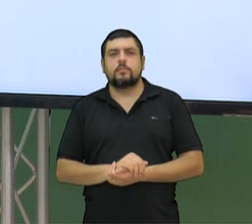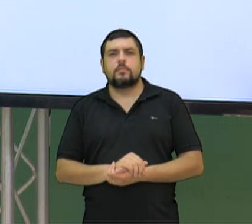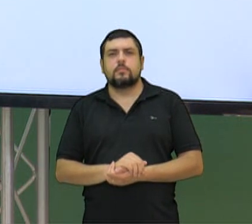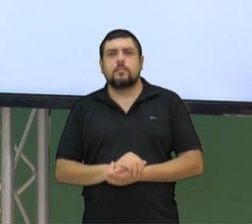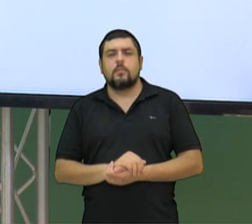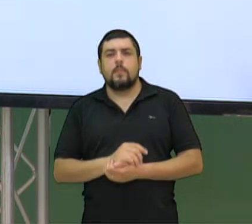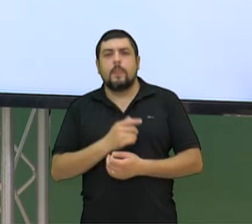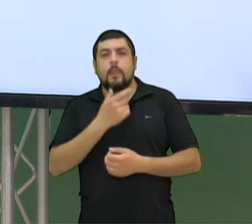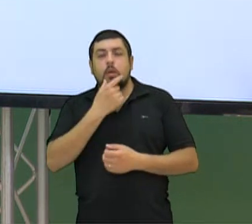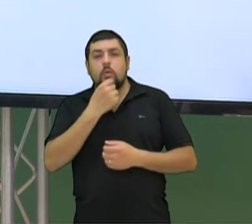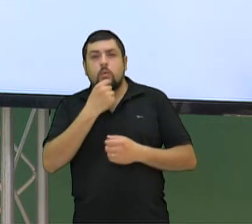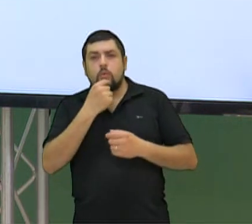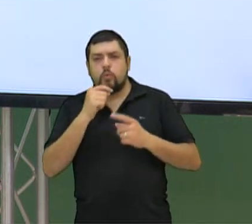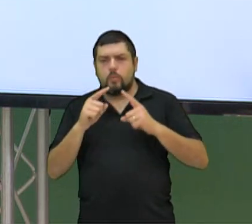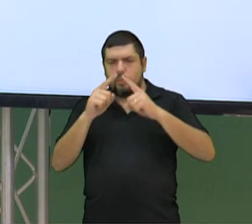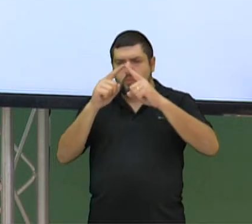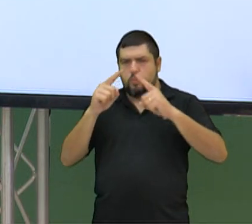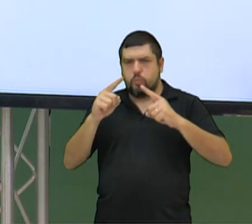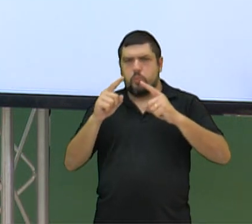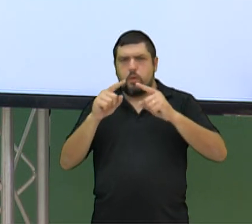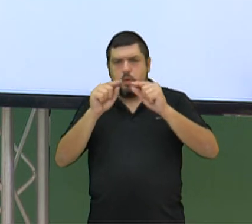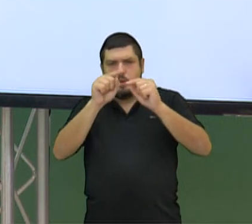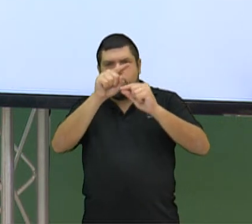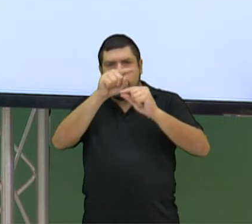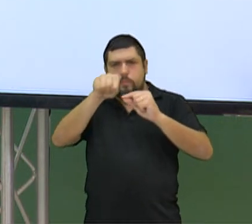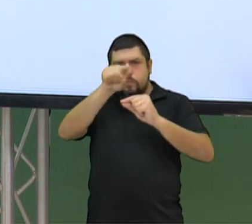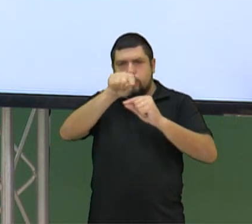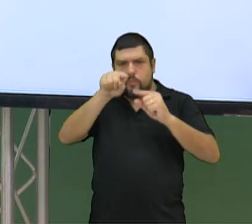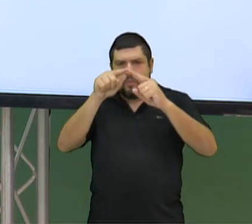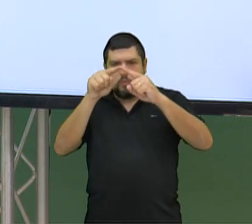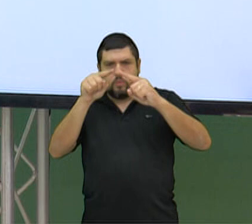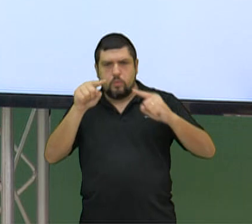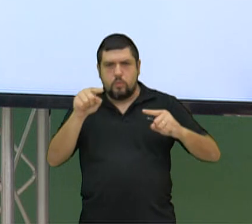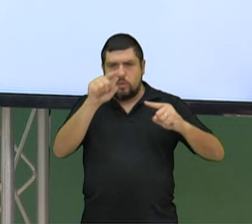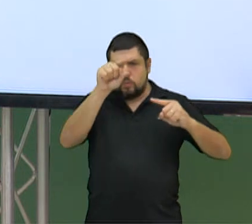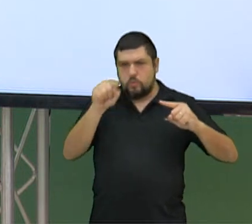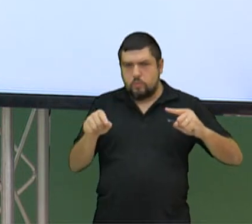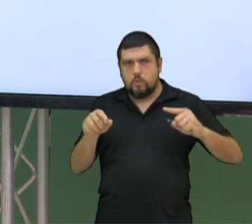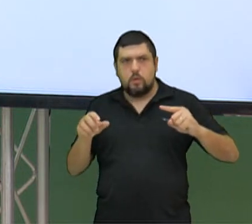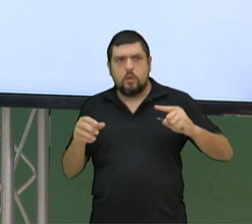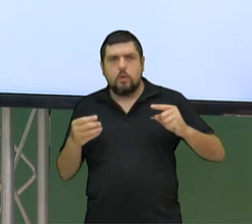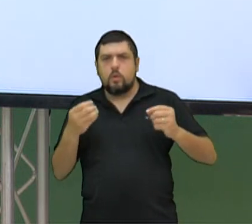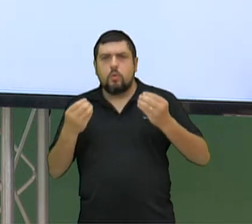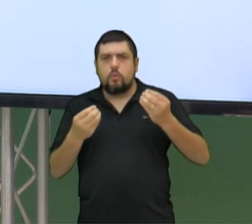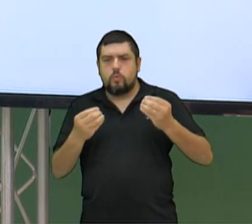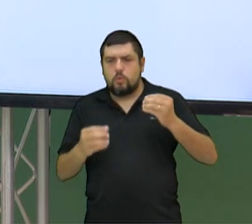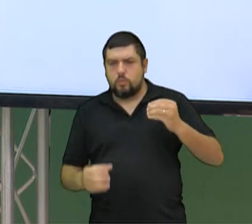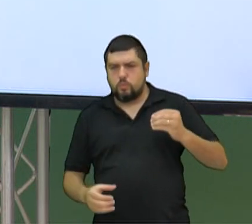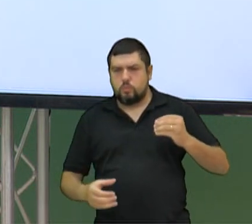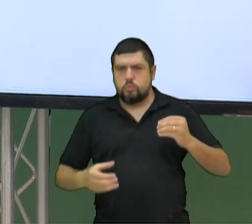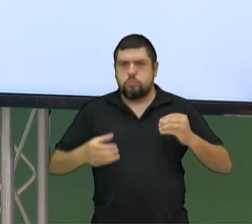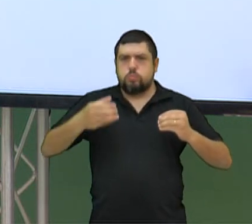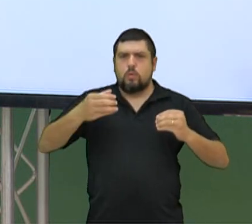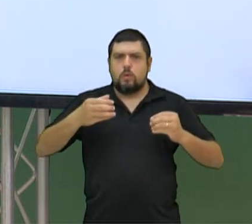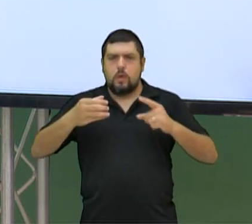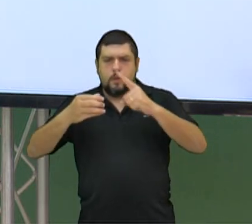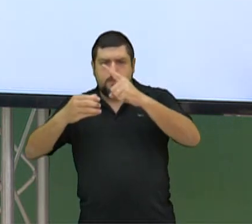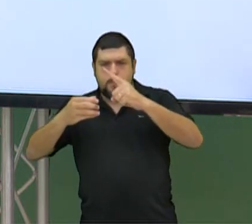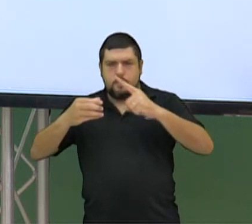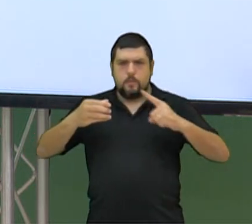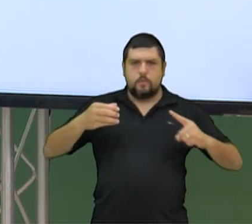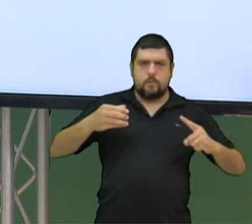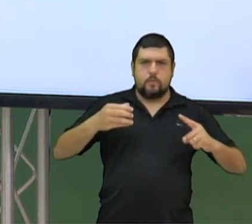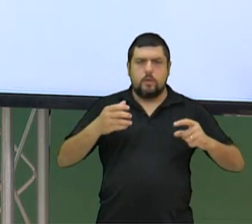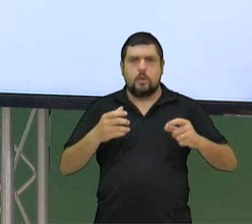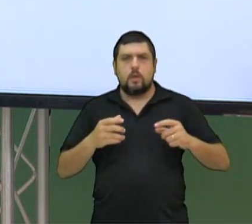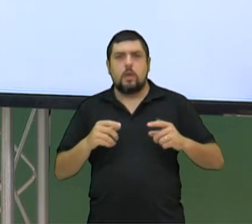Uma diagonal, e aqui você consegue, por exemplo, fazer uma força na vertical, compensando a força-peso, por exemplo. Certo? Então, você consegue